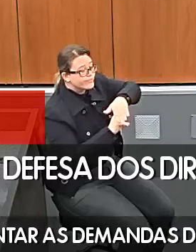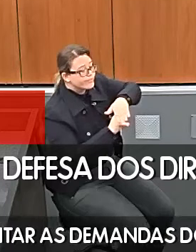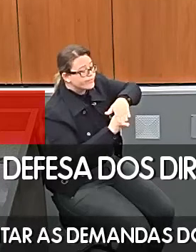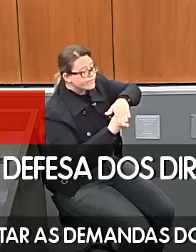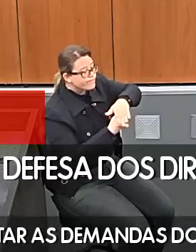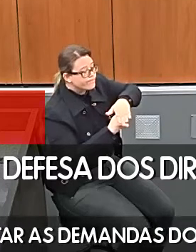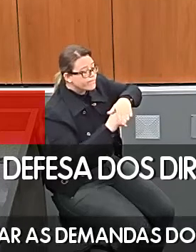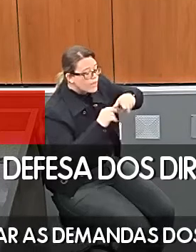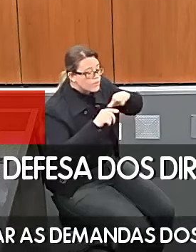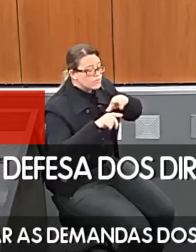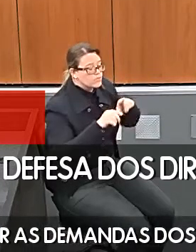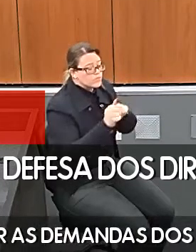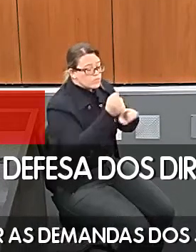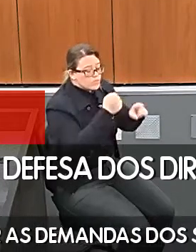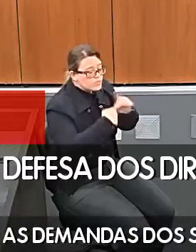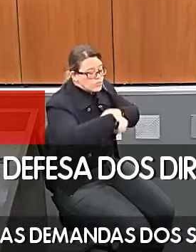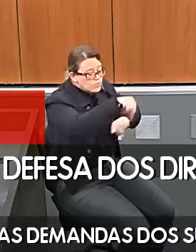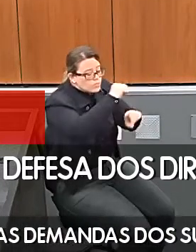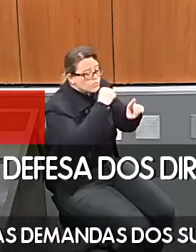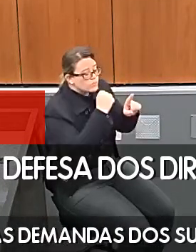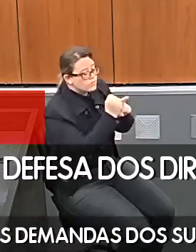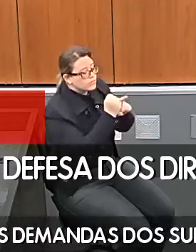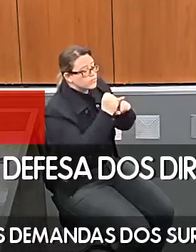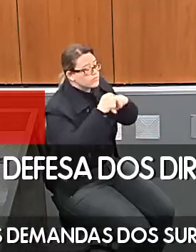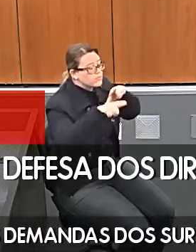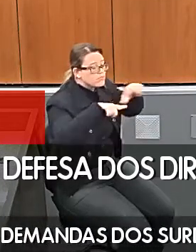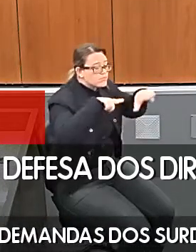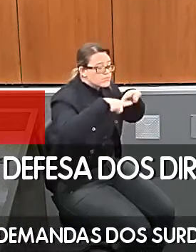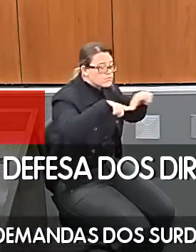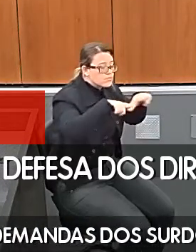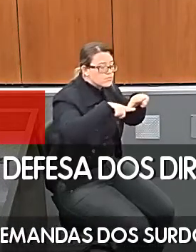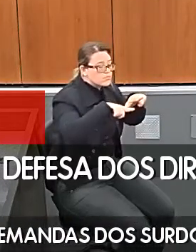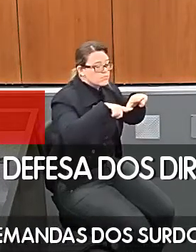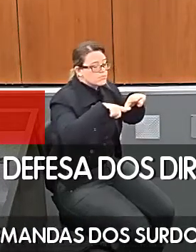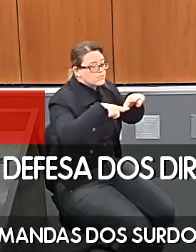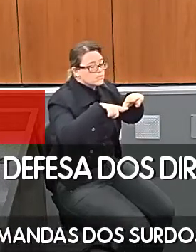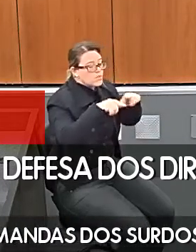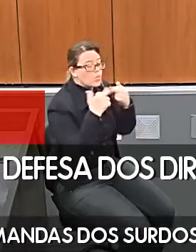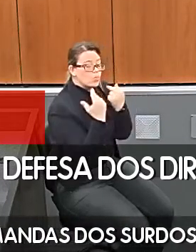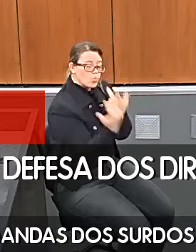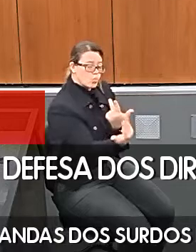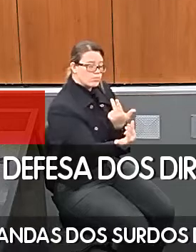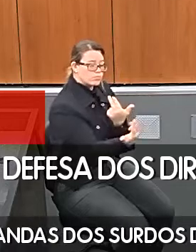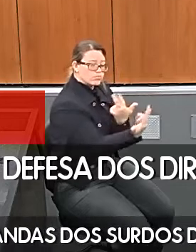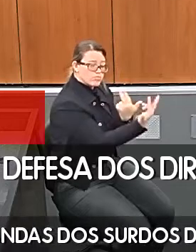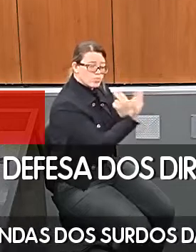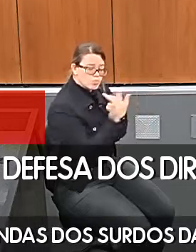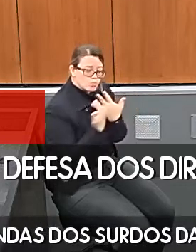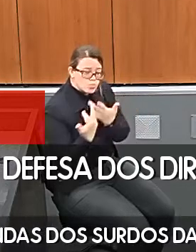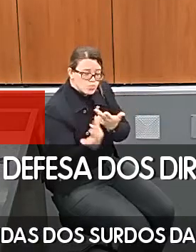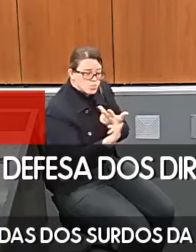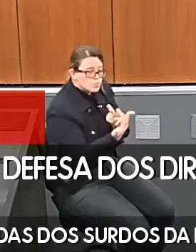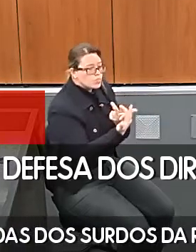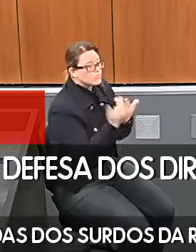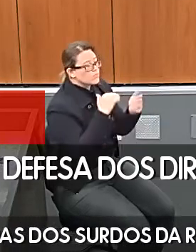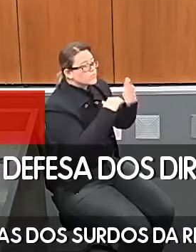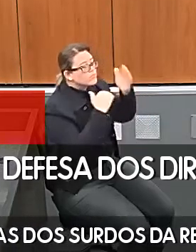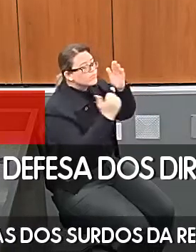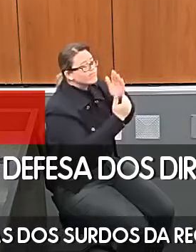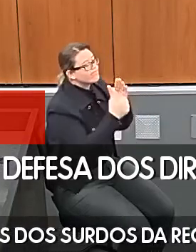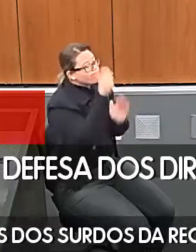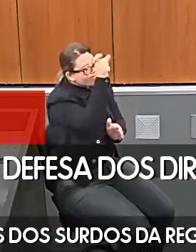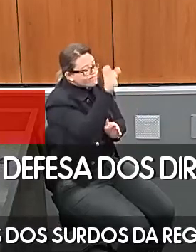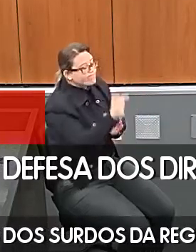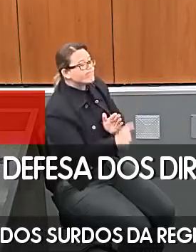Estado, como é a nossa rodoviária, possa oferecer condições iguais para todas as pessoas. Não é